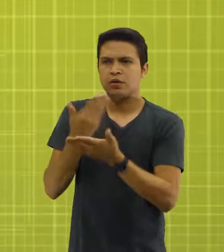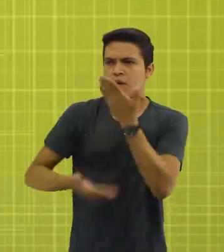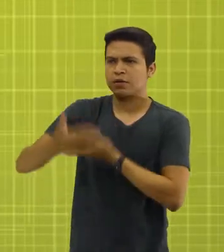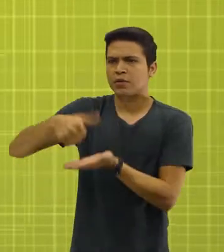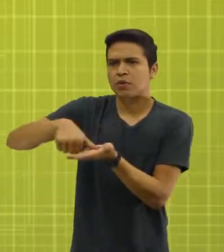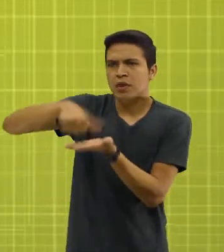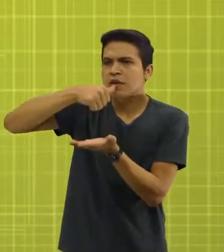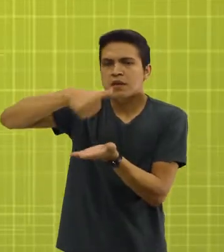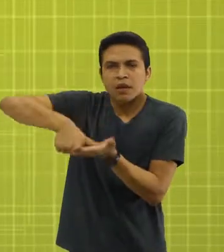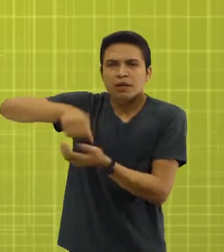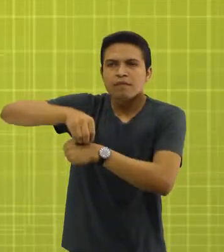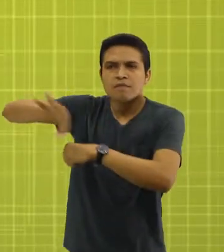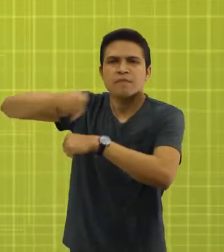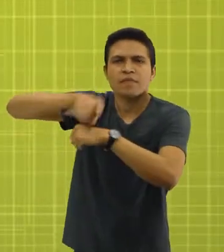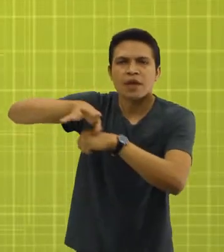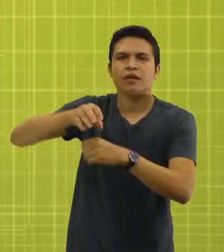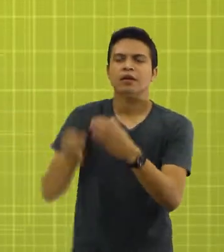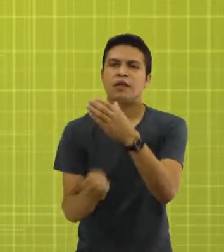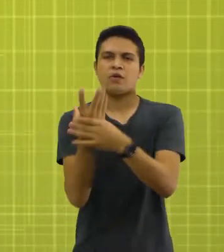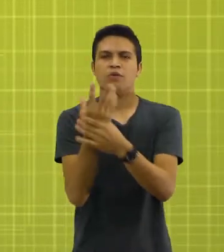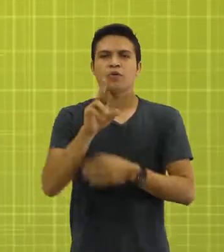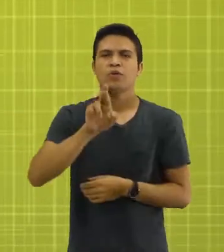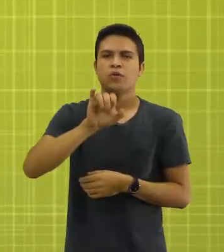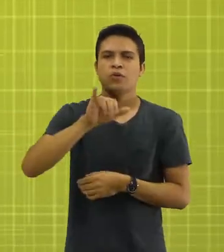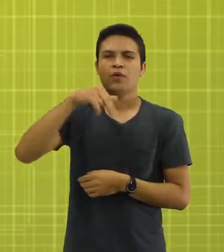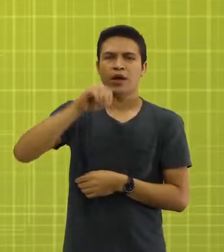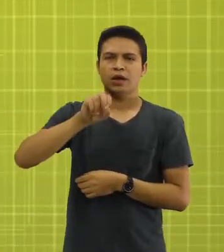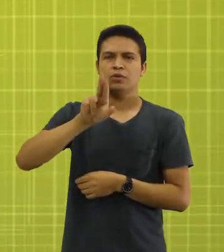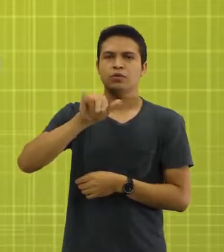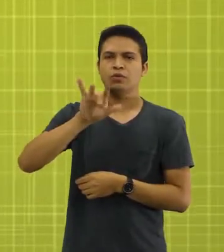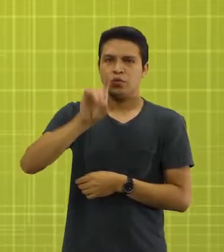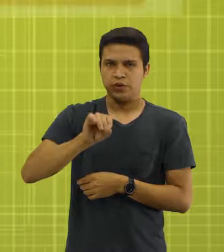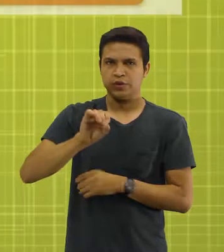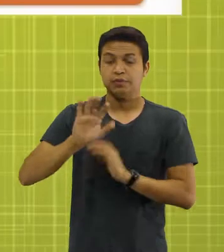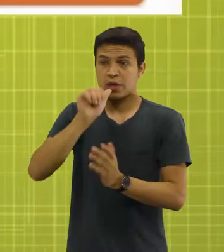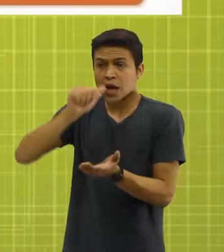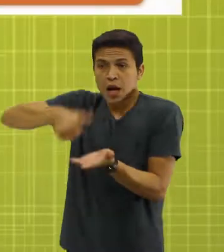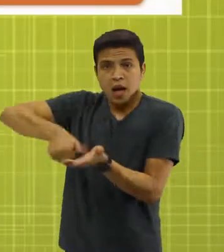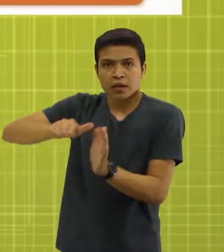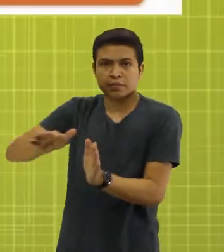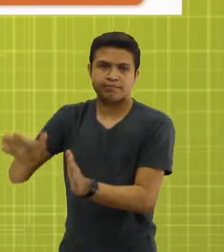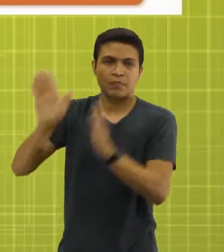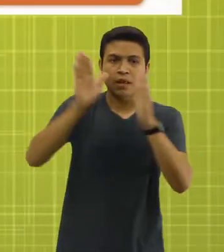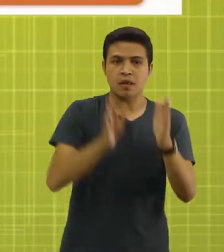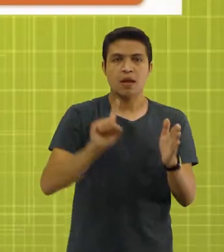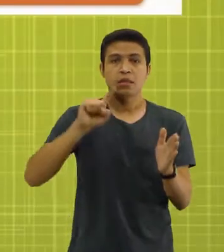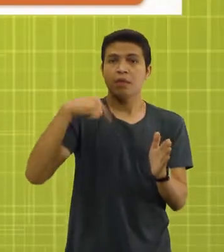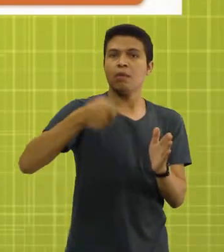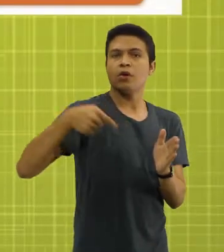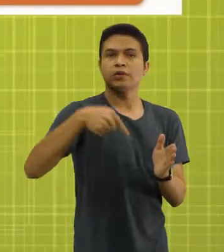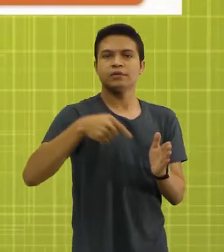por correspondência da Europa foi inaugurada no Reino Unido. Depois das cartas, começou o ensino por rádio,